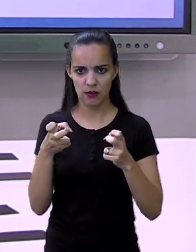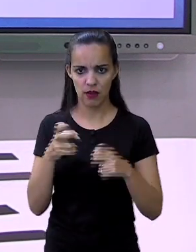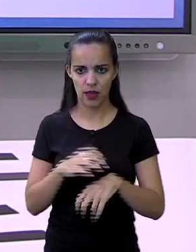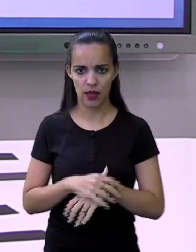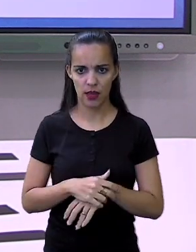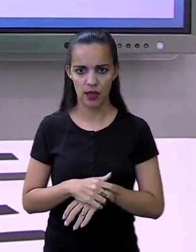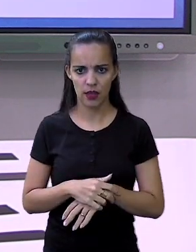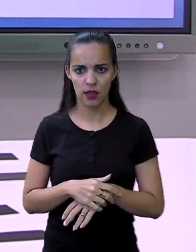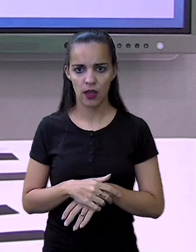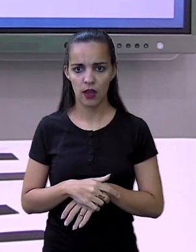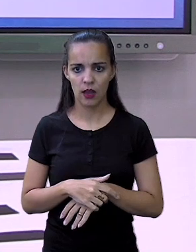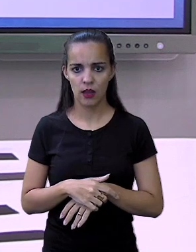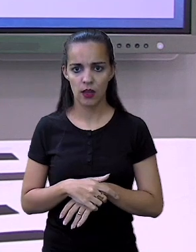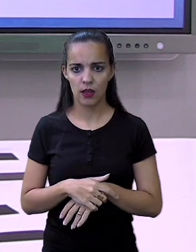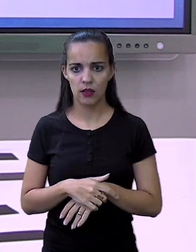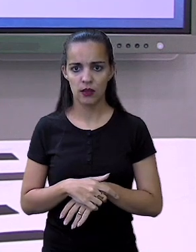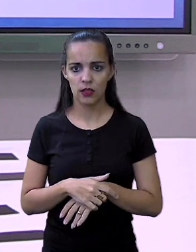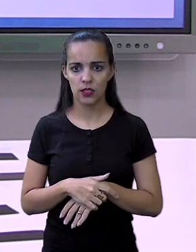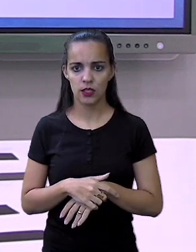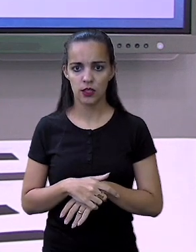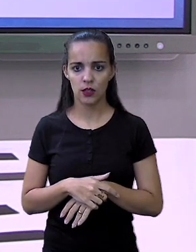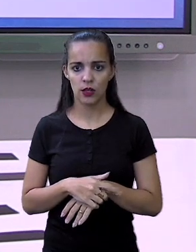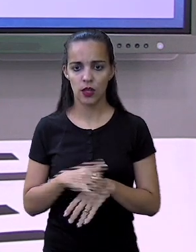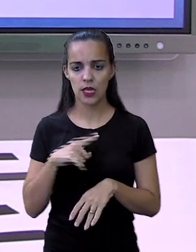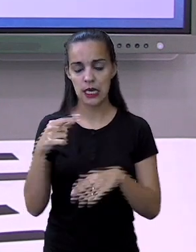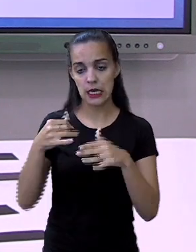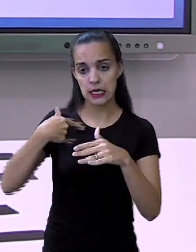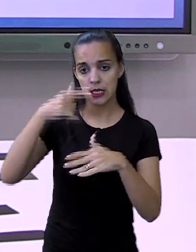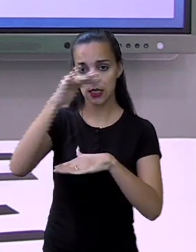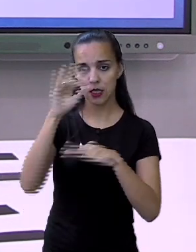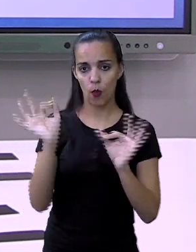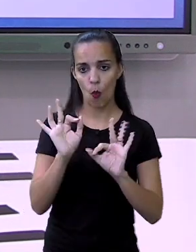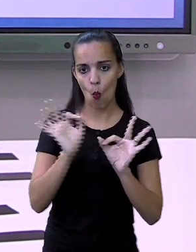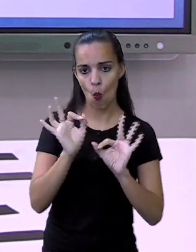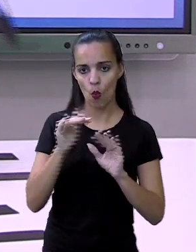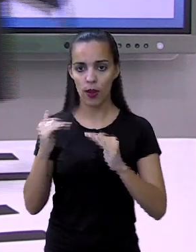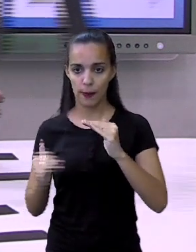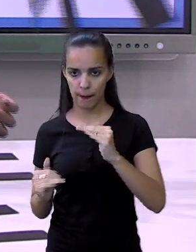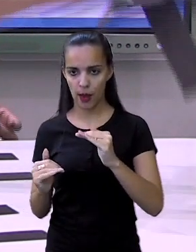ângulo tesourinha. O daqui é igual ao de lá,